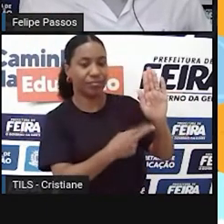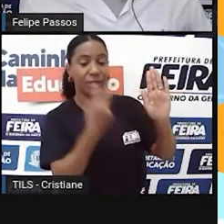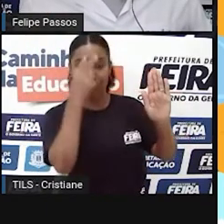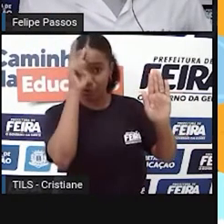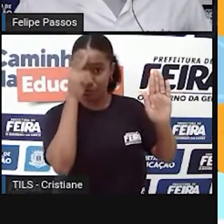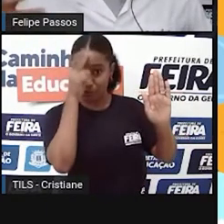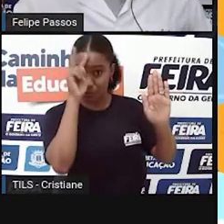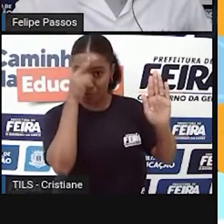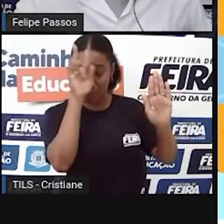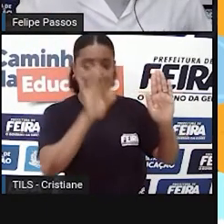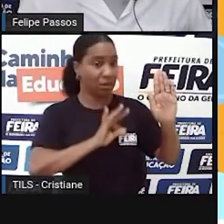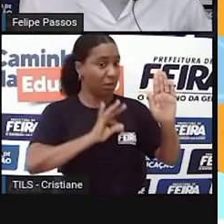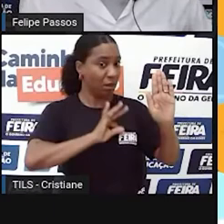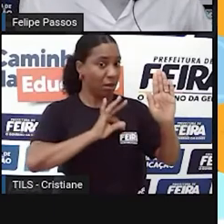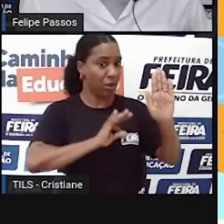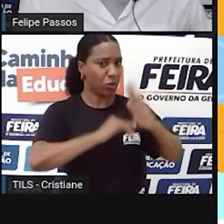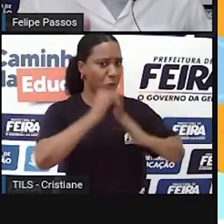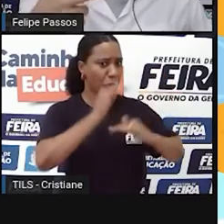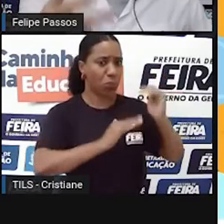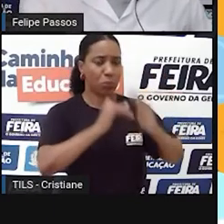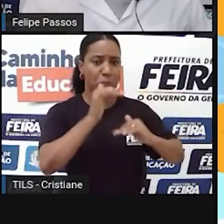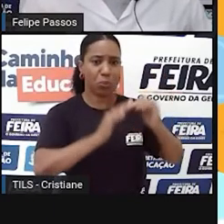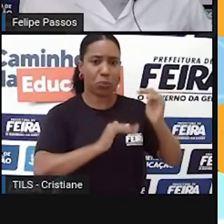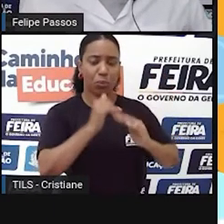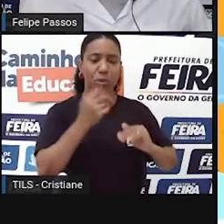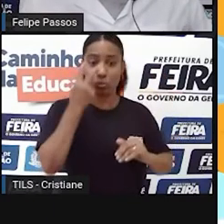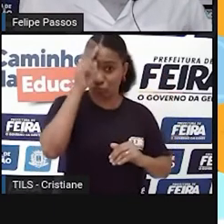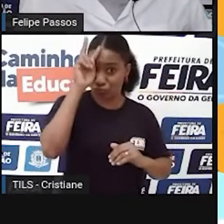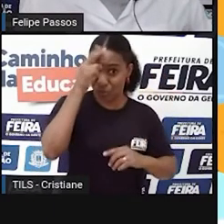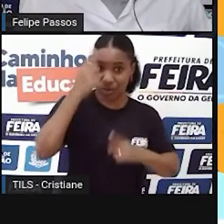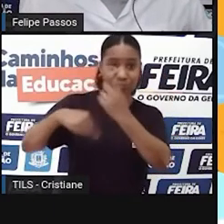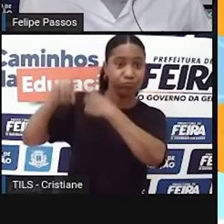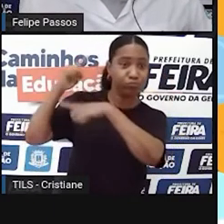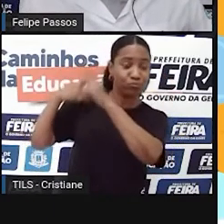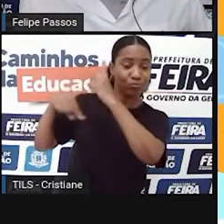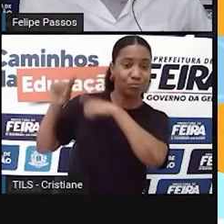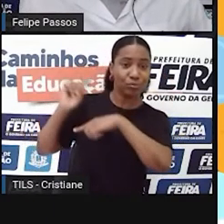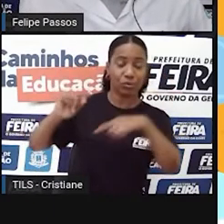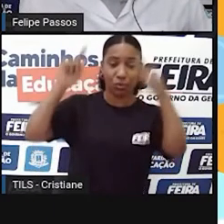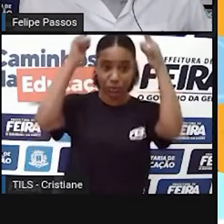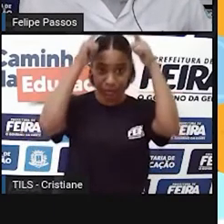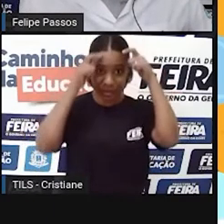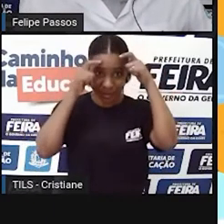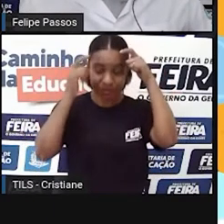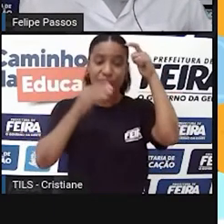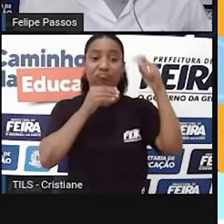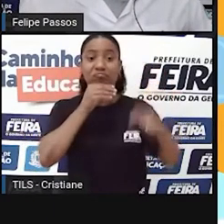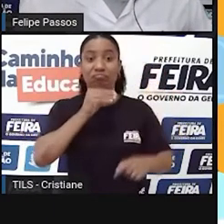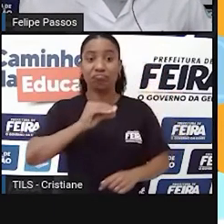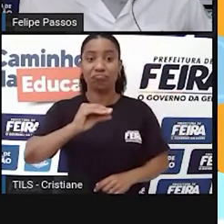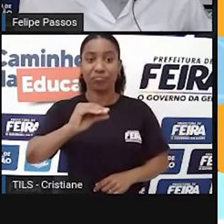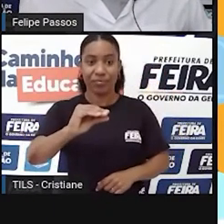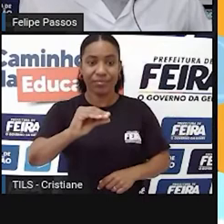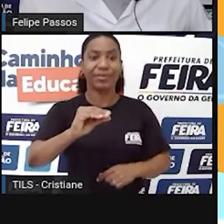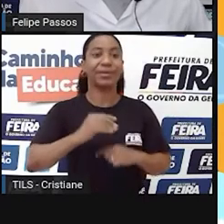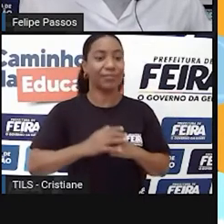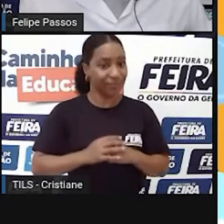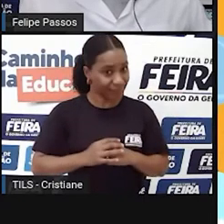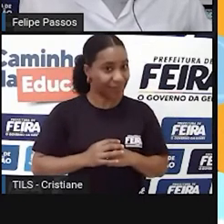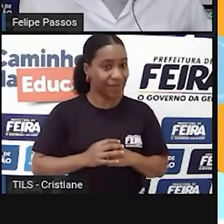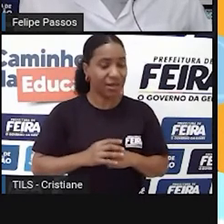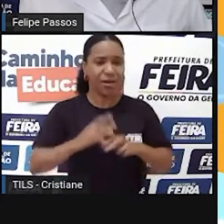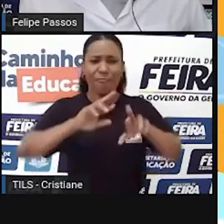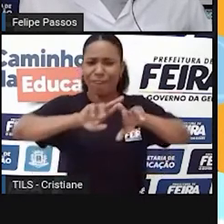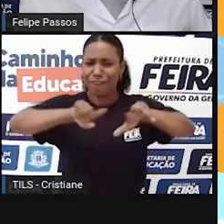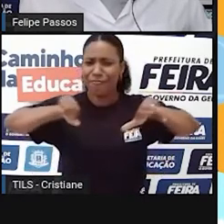técnicas, informações sobre os faraós, informações sobre as divindades. Então, os hieróglifos eram mais desenhinhos e cada desenho